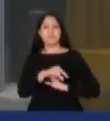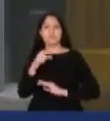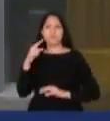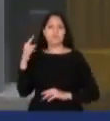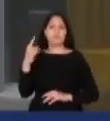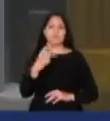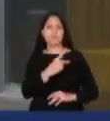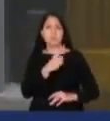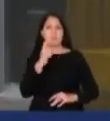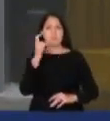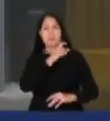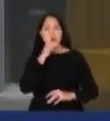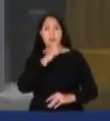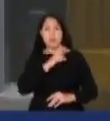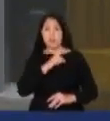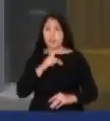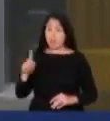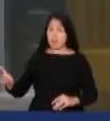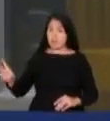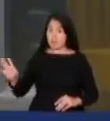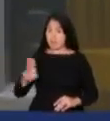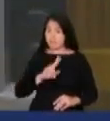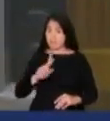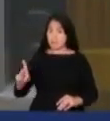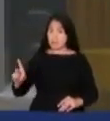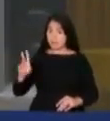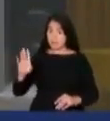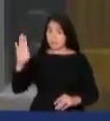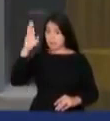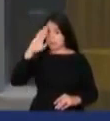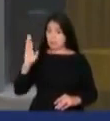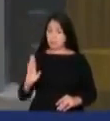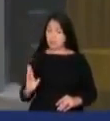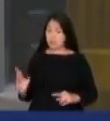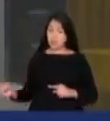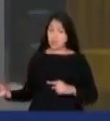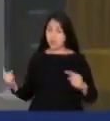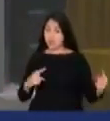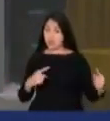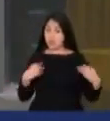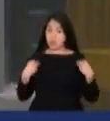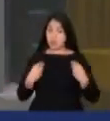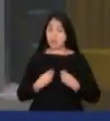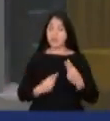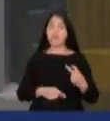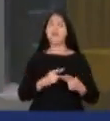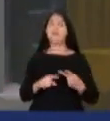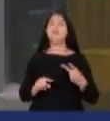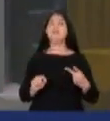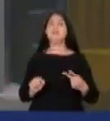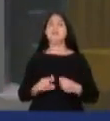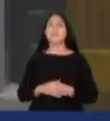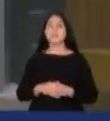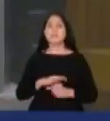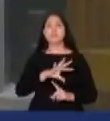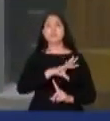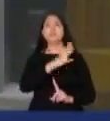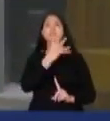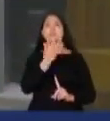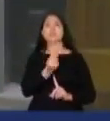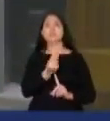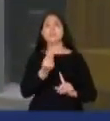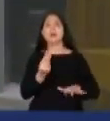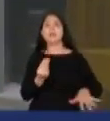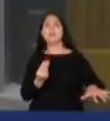presidente da República a um ministro do Supremo. Em seguida, atacou os artistas,